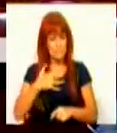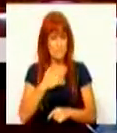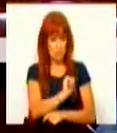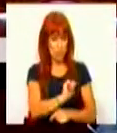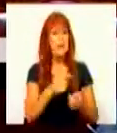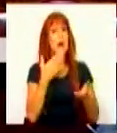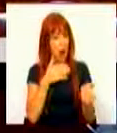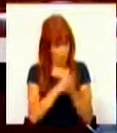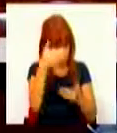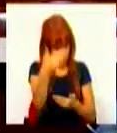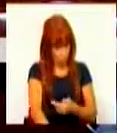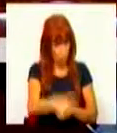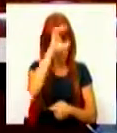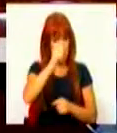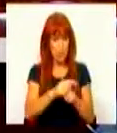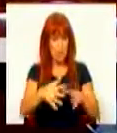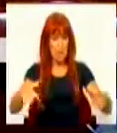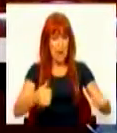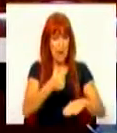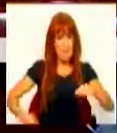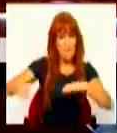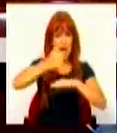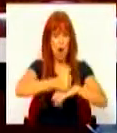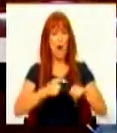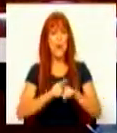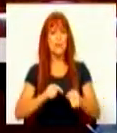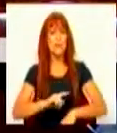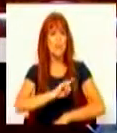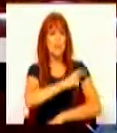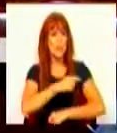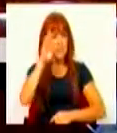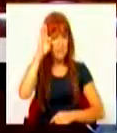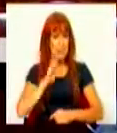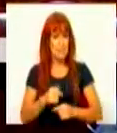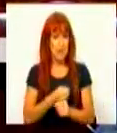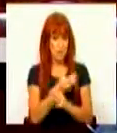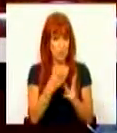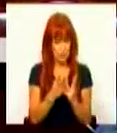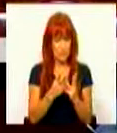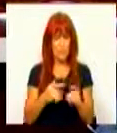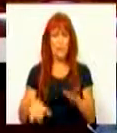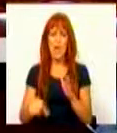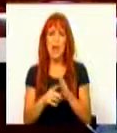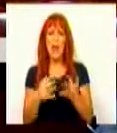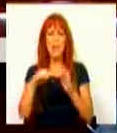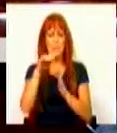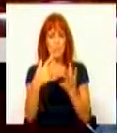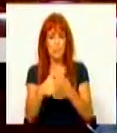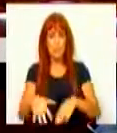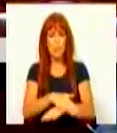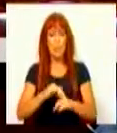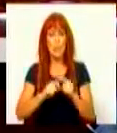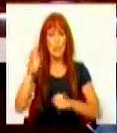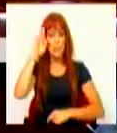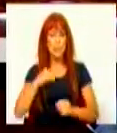em uso pelo Estado-Maior-Geral das Forças Armadas e pelos ramos. A Lei de Infraestruturas Militares reúne um conjunto